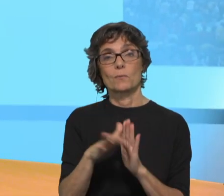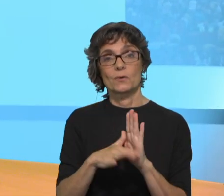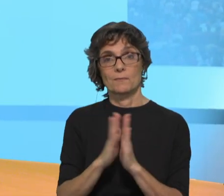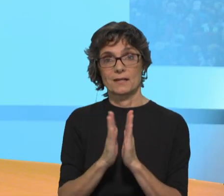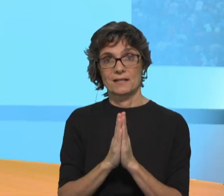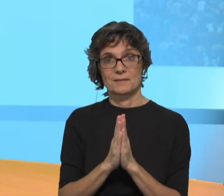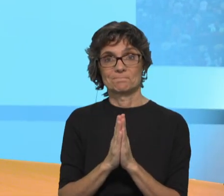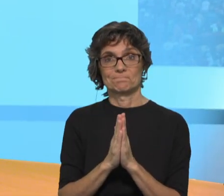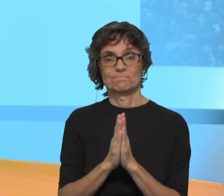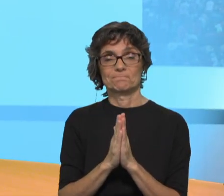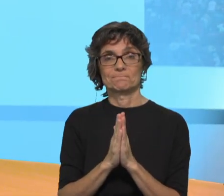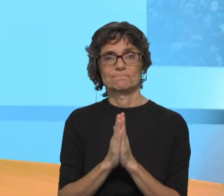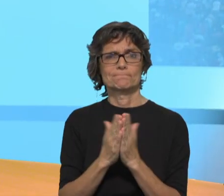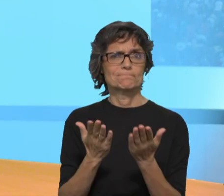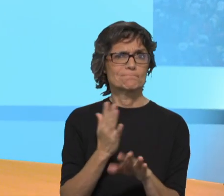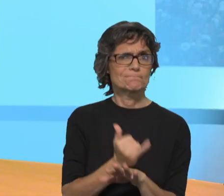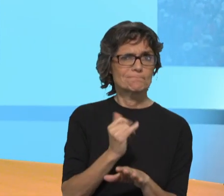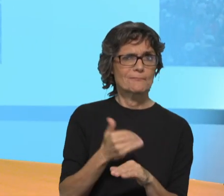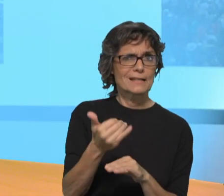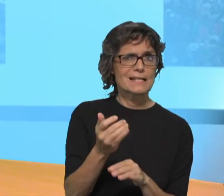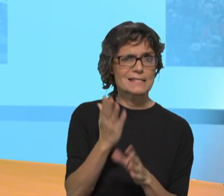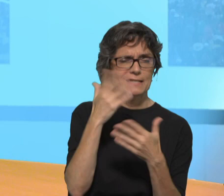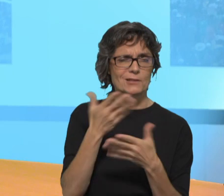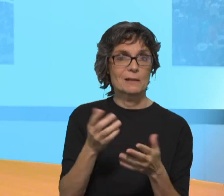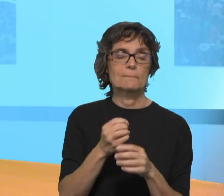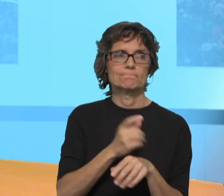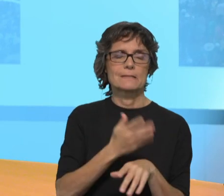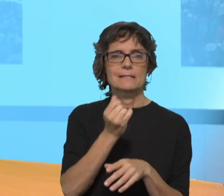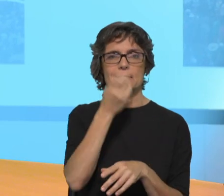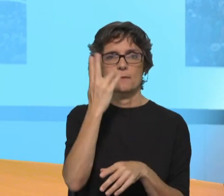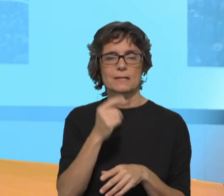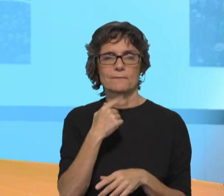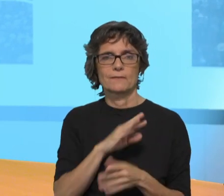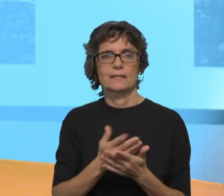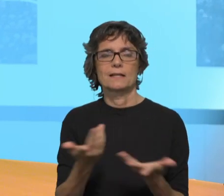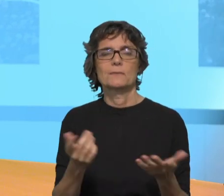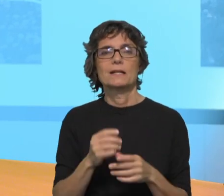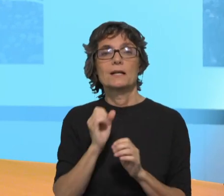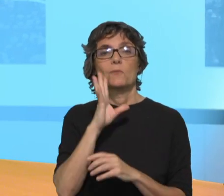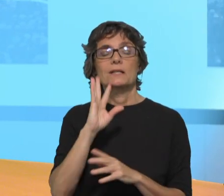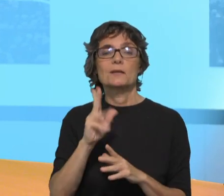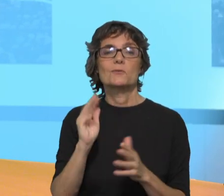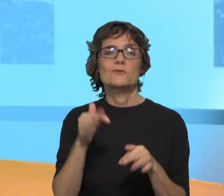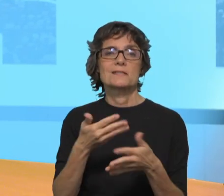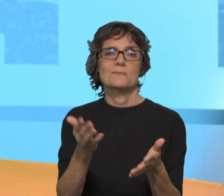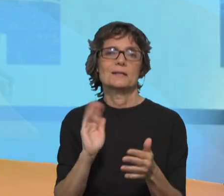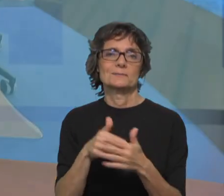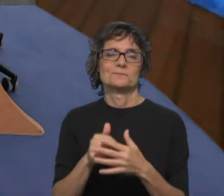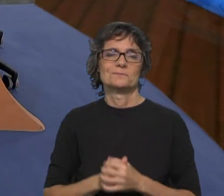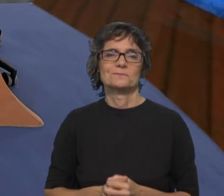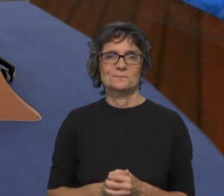Eclésia. Será poucos minutos após as 6 da manhã. Tenha então uma muito boa tarde, tenha também um bom fim de semana.